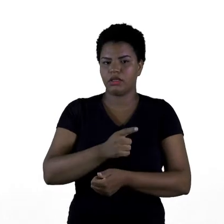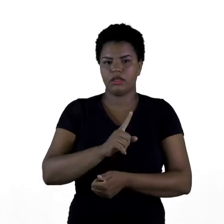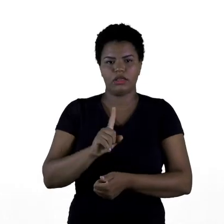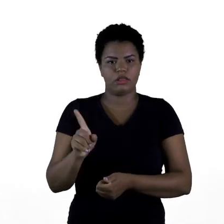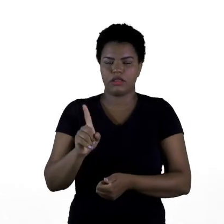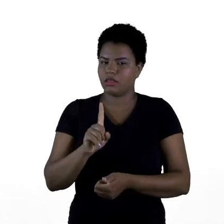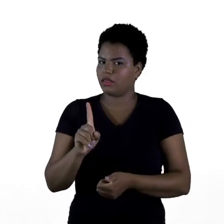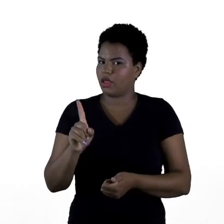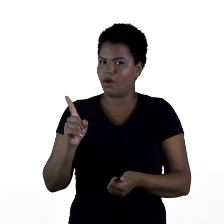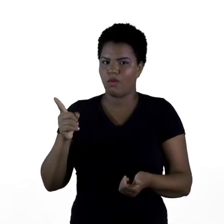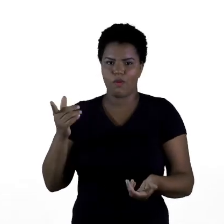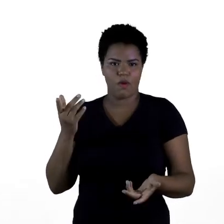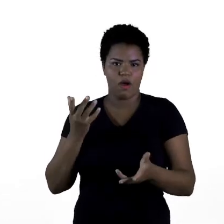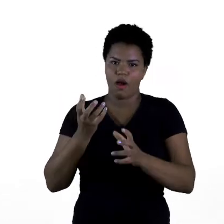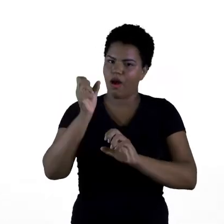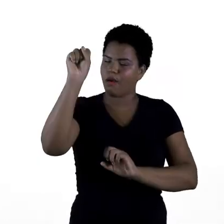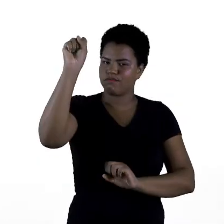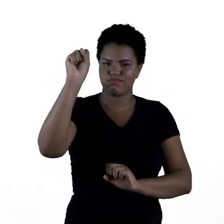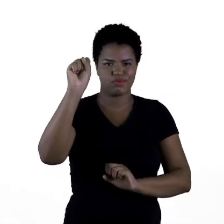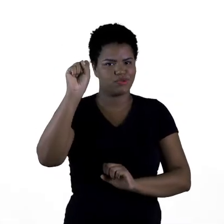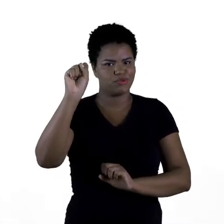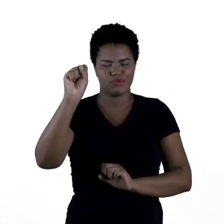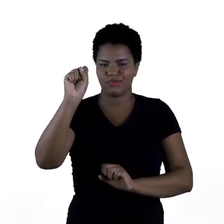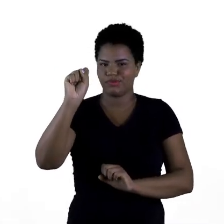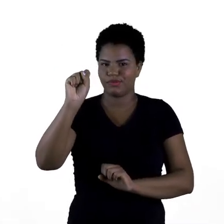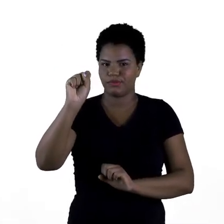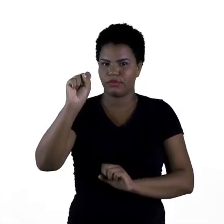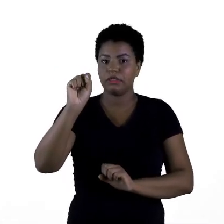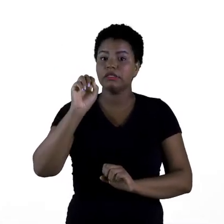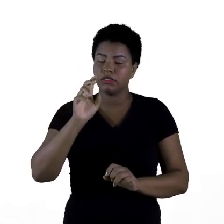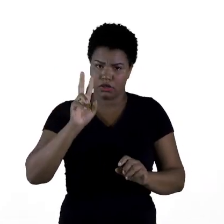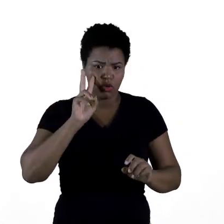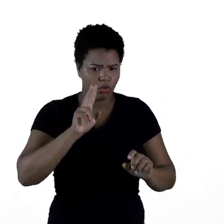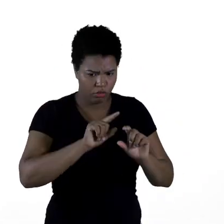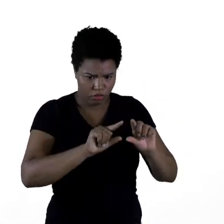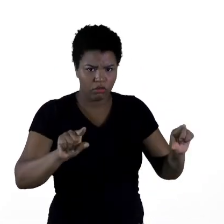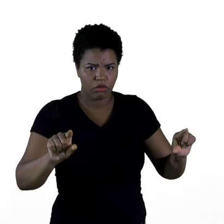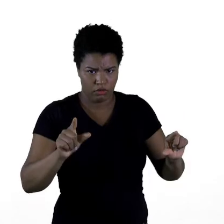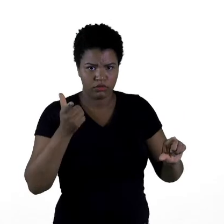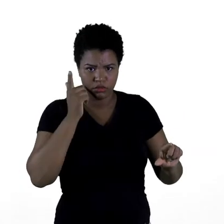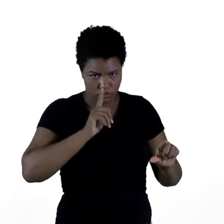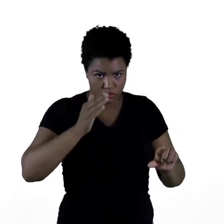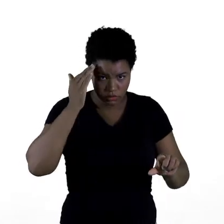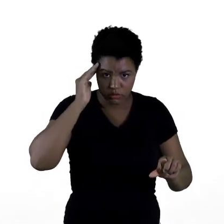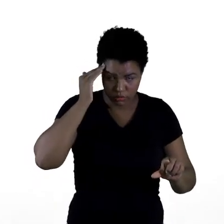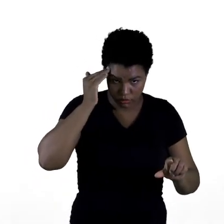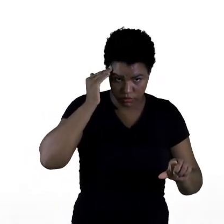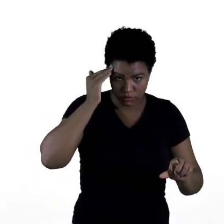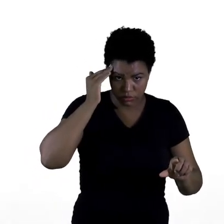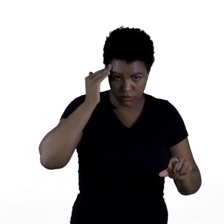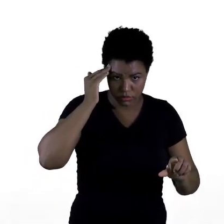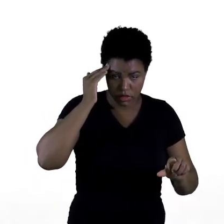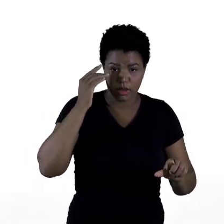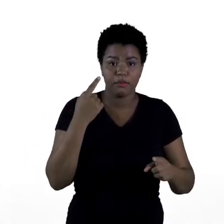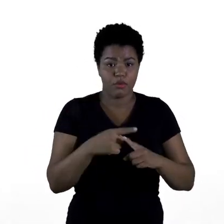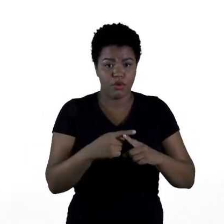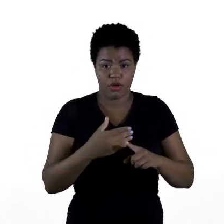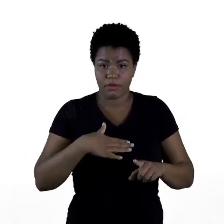campeões. Ótimo, você vai entender se eu ler isso até aí, não vai? Não fomos campeões, quer dizer que o meu time não ganhou.